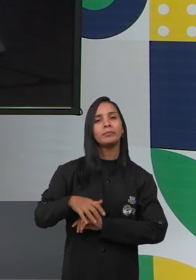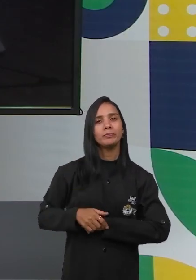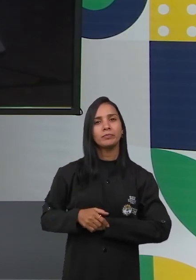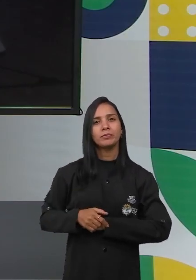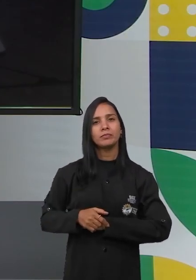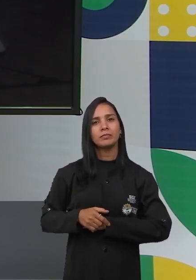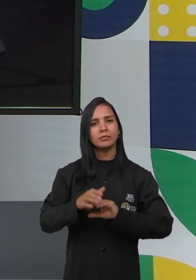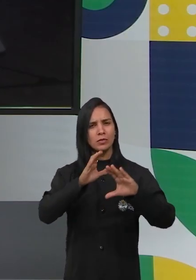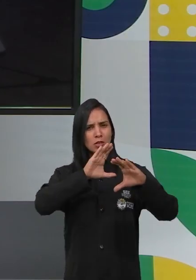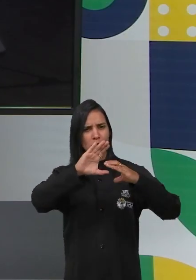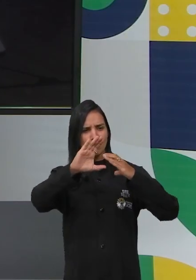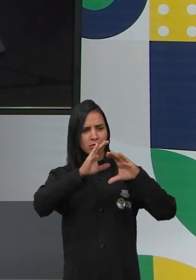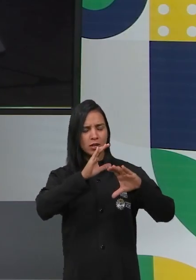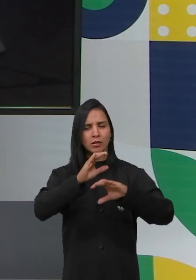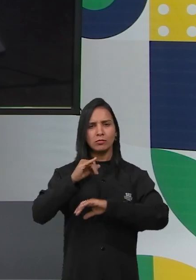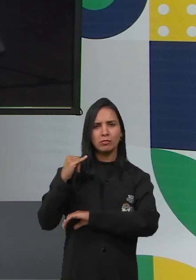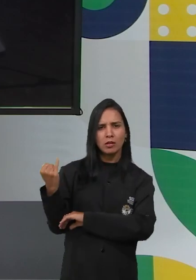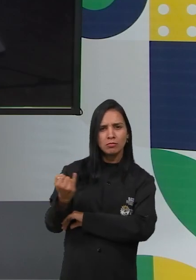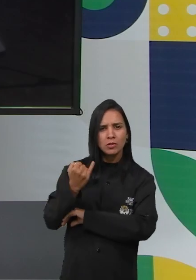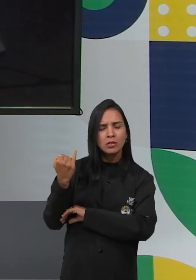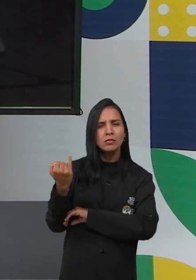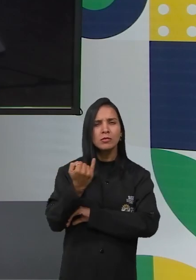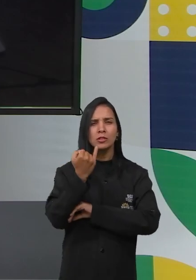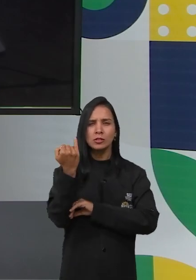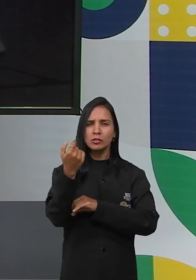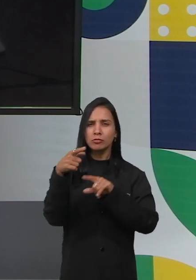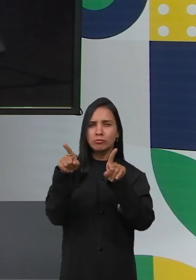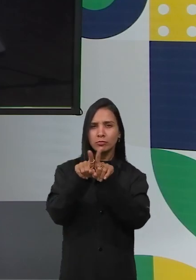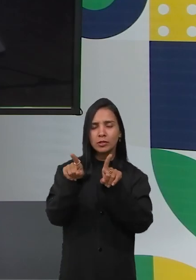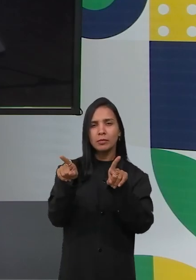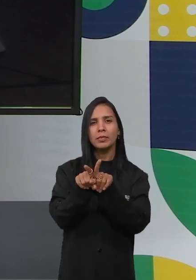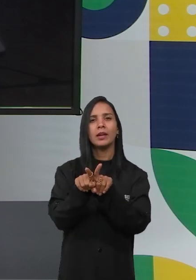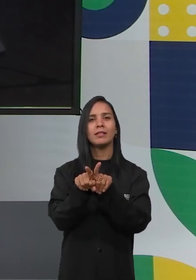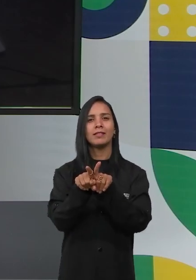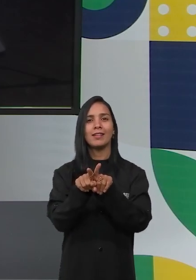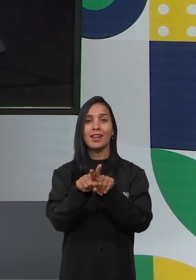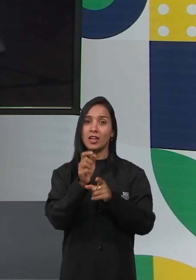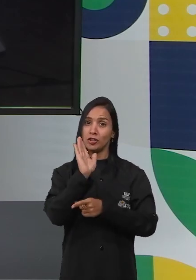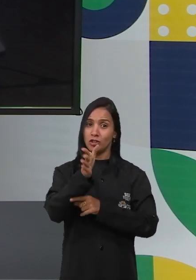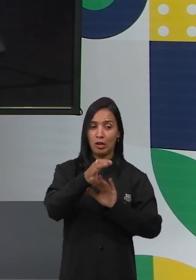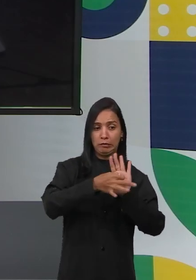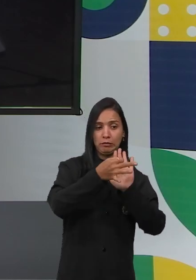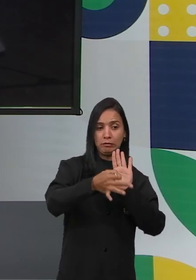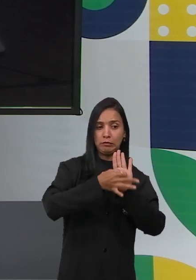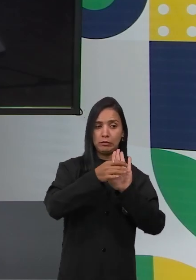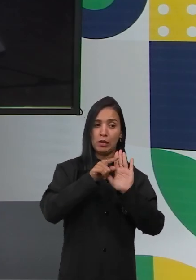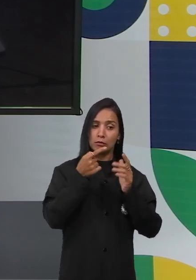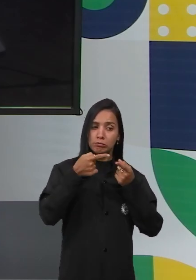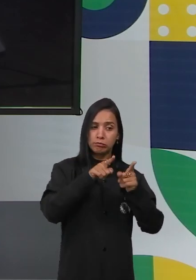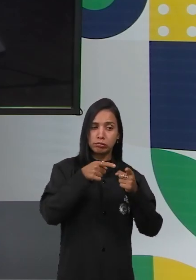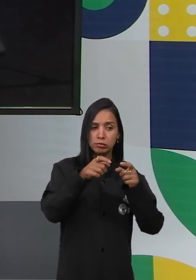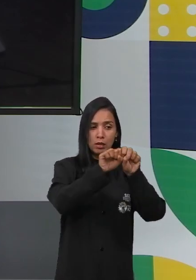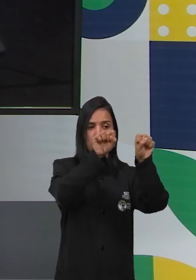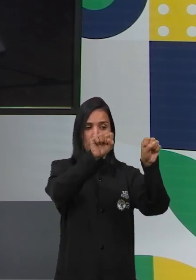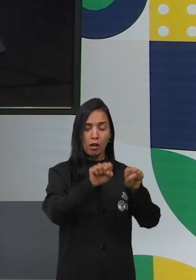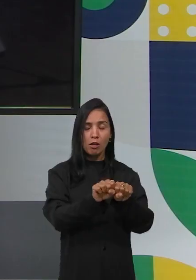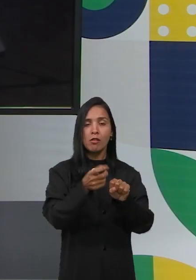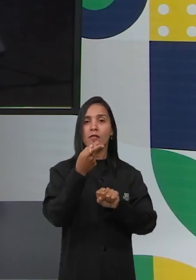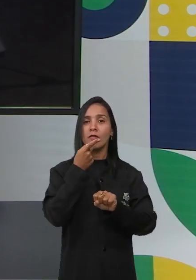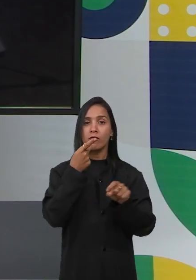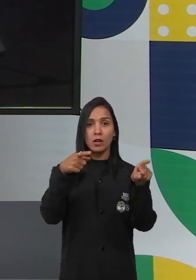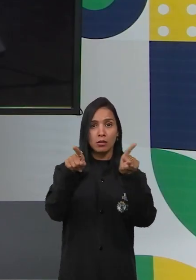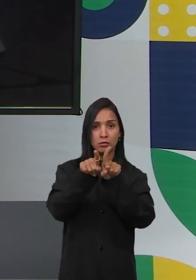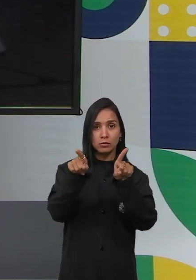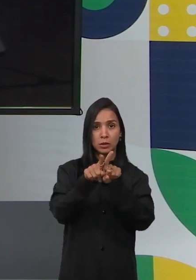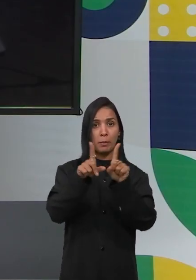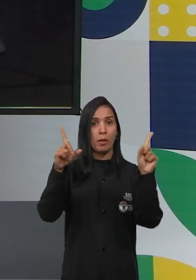reflexão, né, de vivências da sociedade. Então, ela já faz crítica ao sistema, já fala das dificuldades vividas